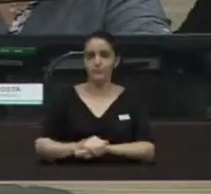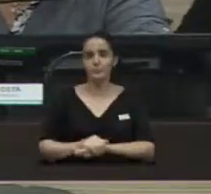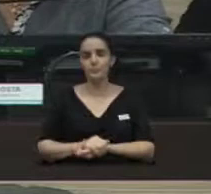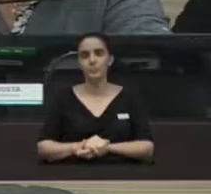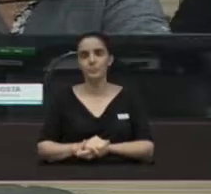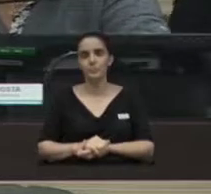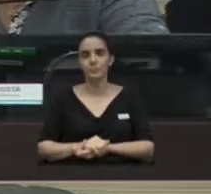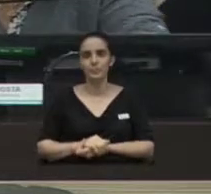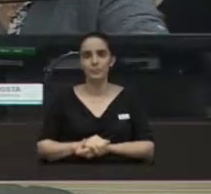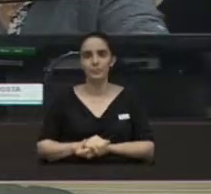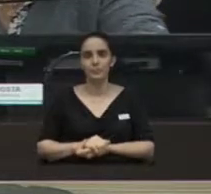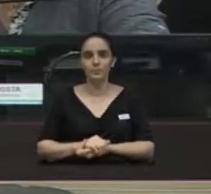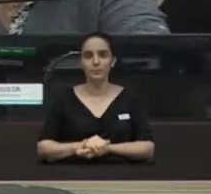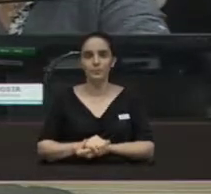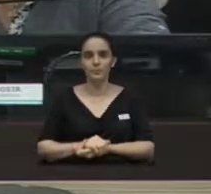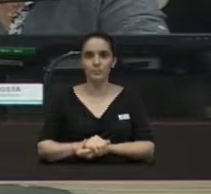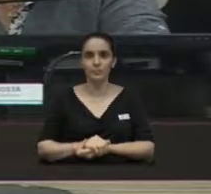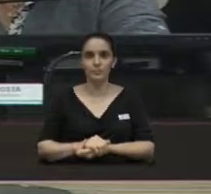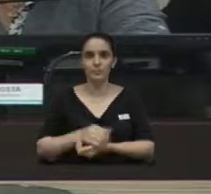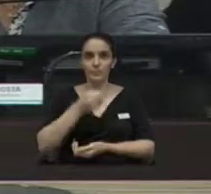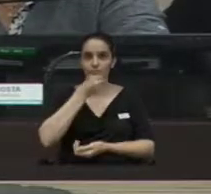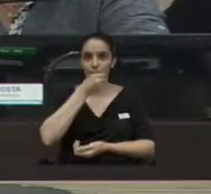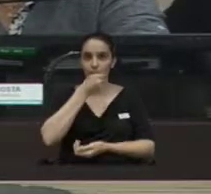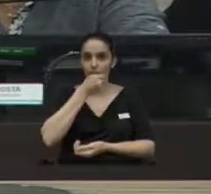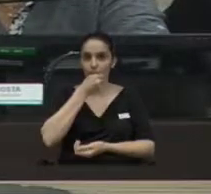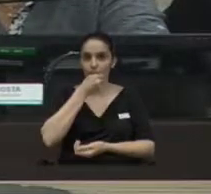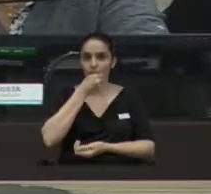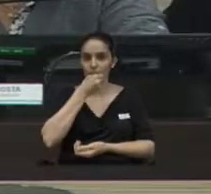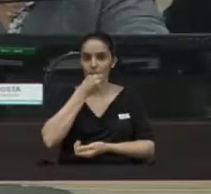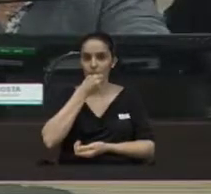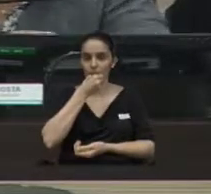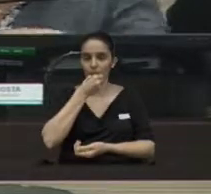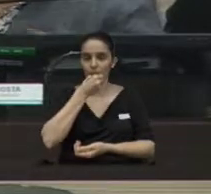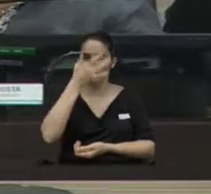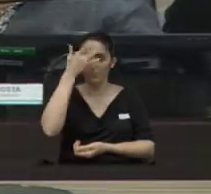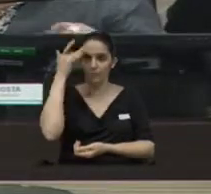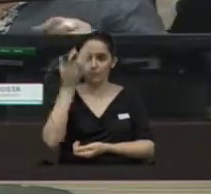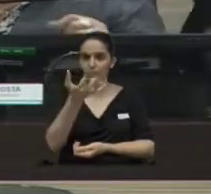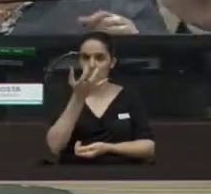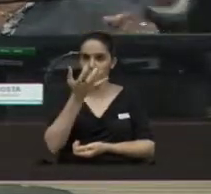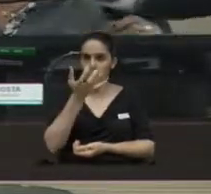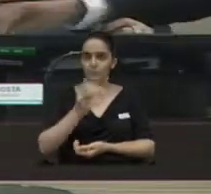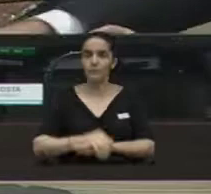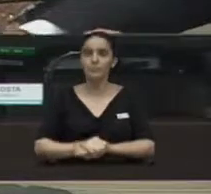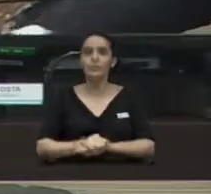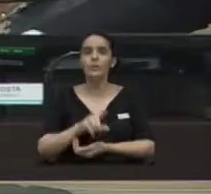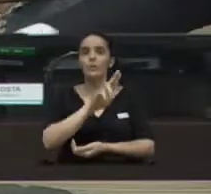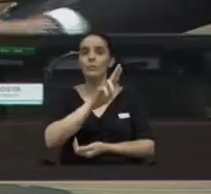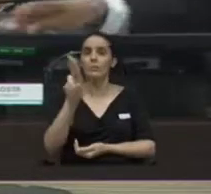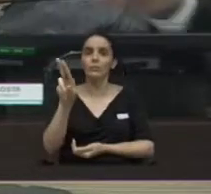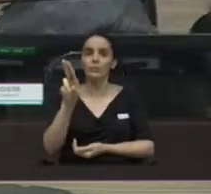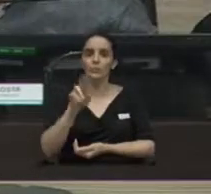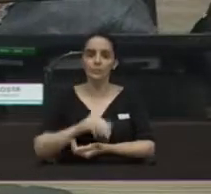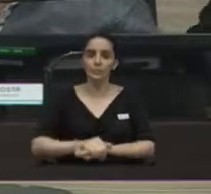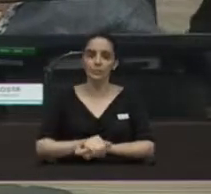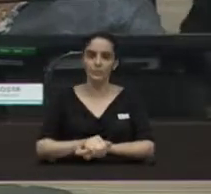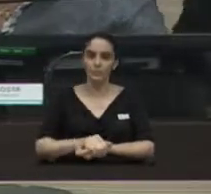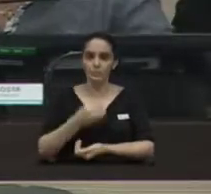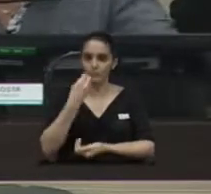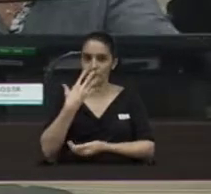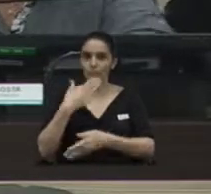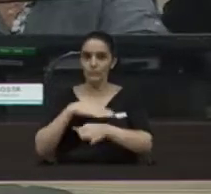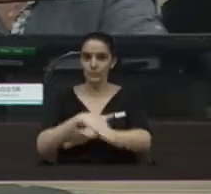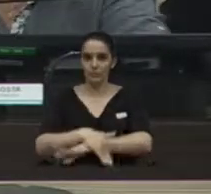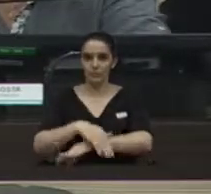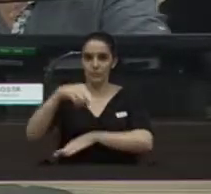A próxima pergunta pode ser no microfone. Alguém vai utilizar o microfone? Por favor, identifique o nome e... Primeiramente, boa noite. Meu